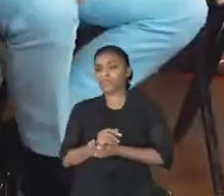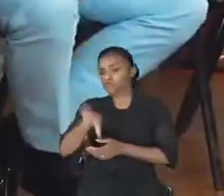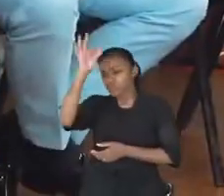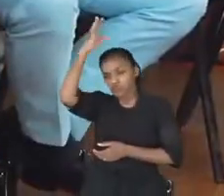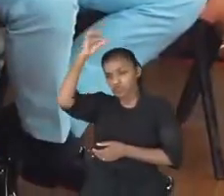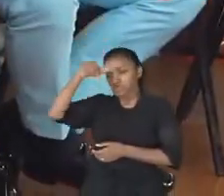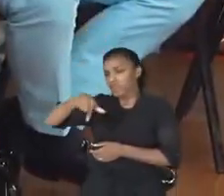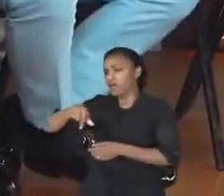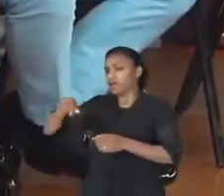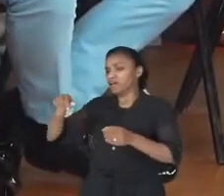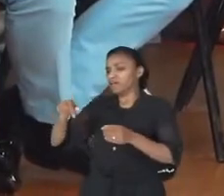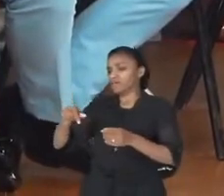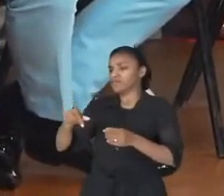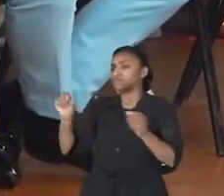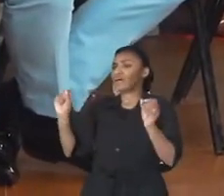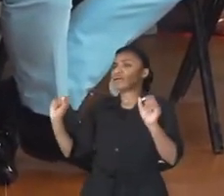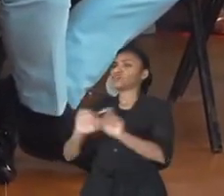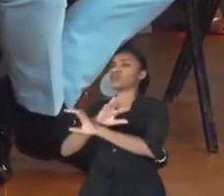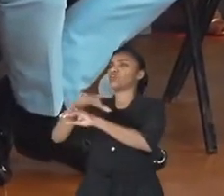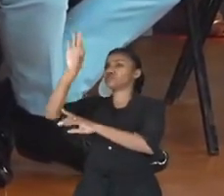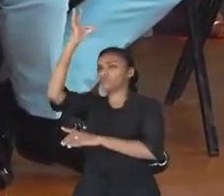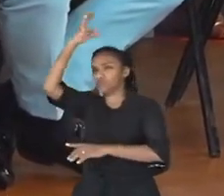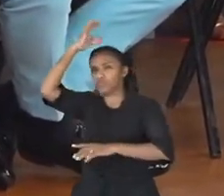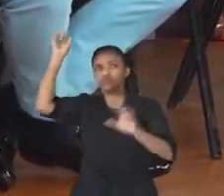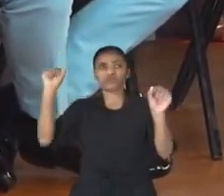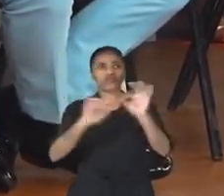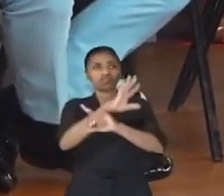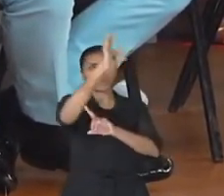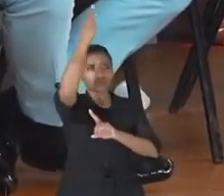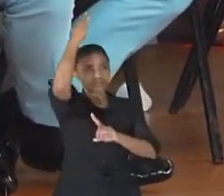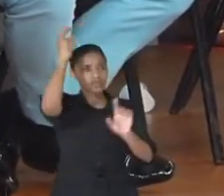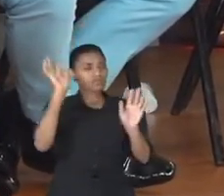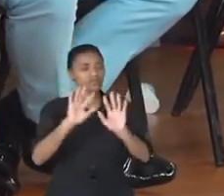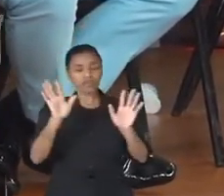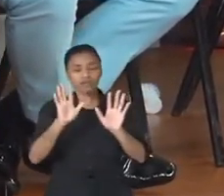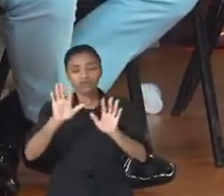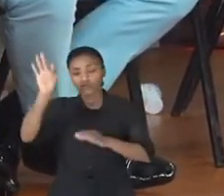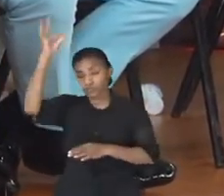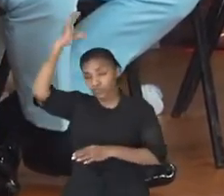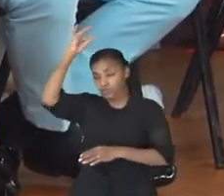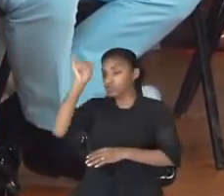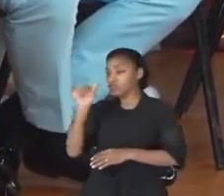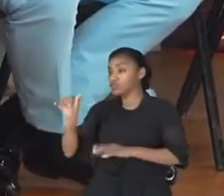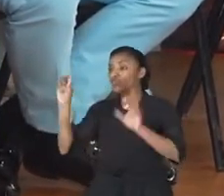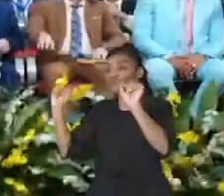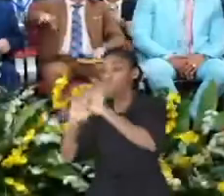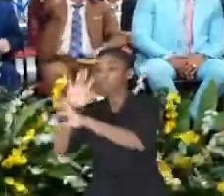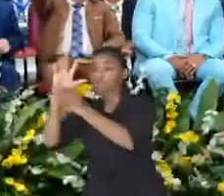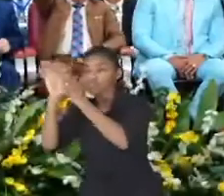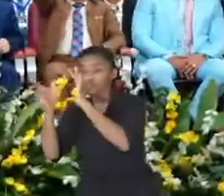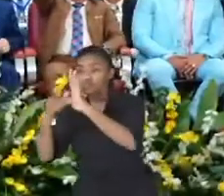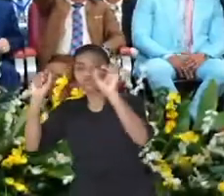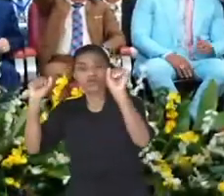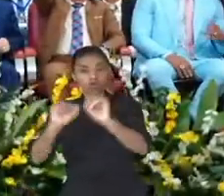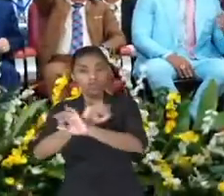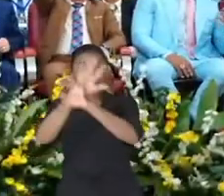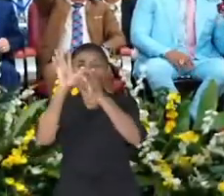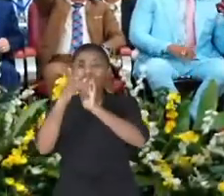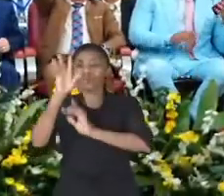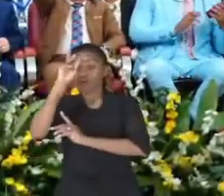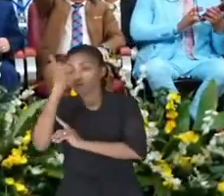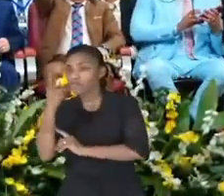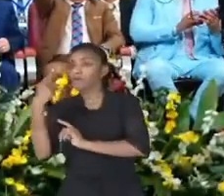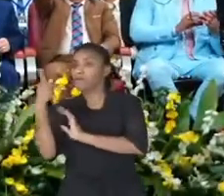Espírito Santo, glória ao Espírito Santo. Ele não se importa com isso. É ele que fica dizendo para você, dê glória a Jesus, dê glória a Jesus. Reconheça